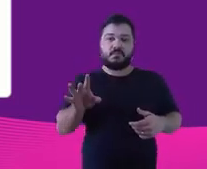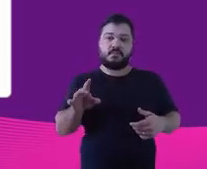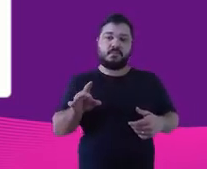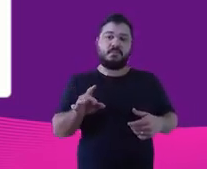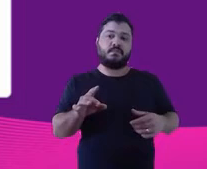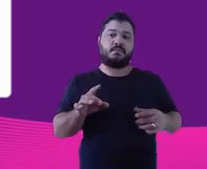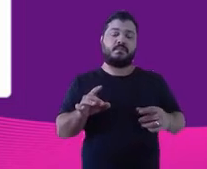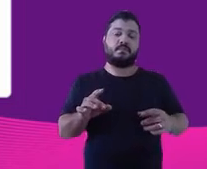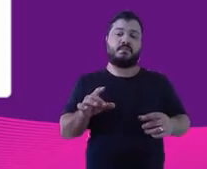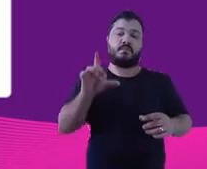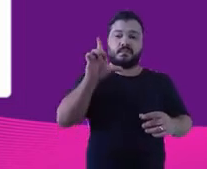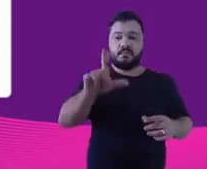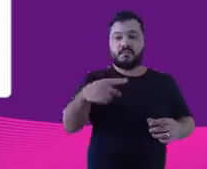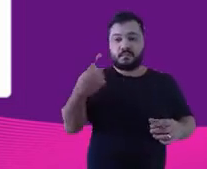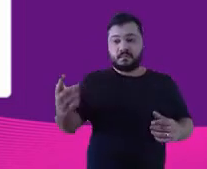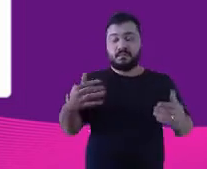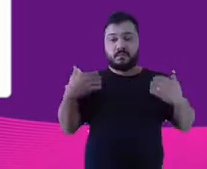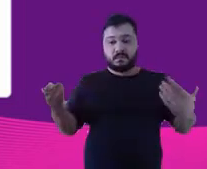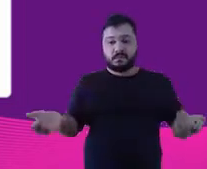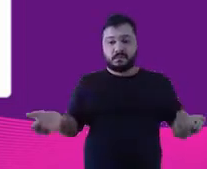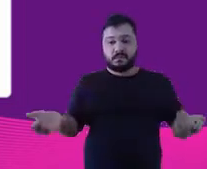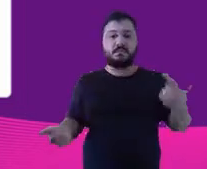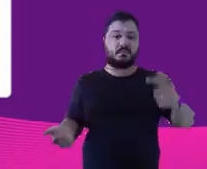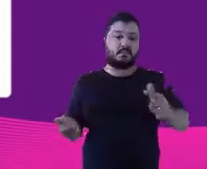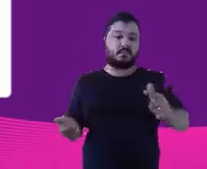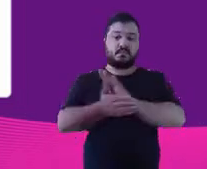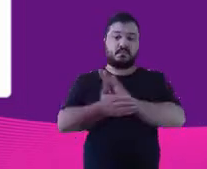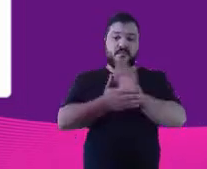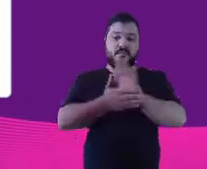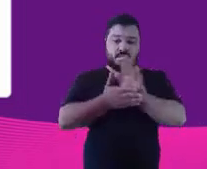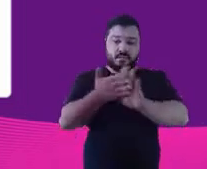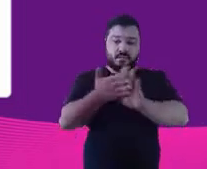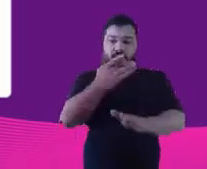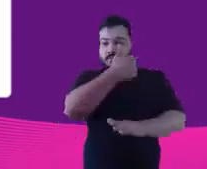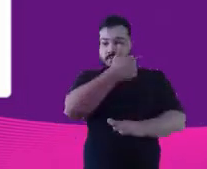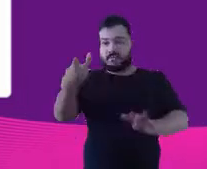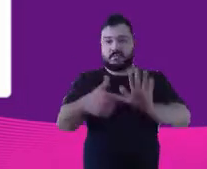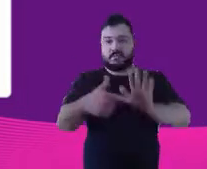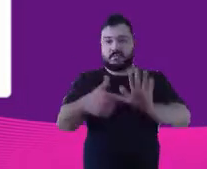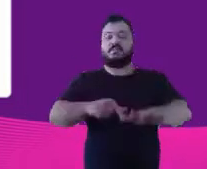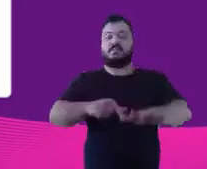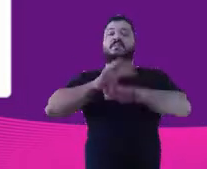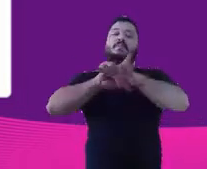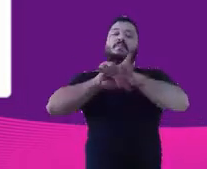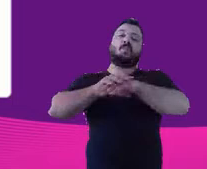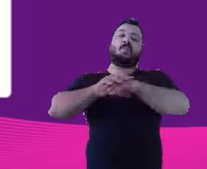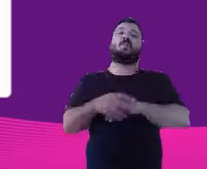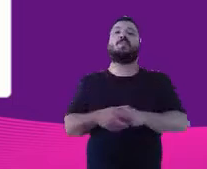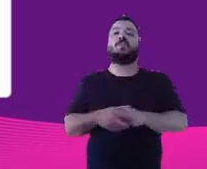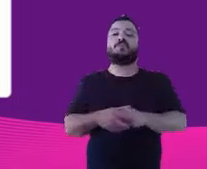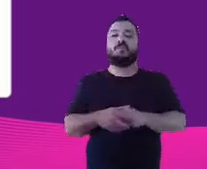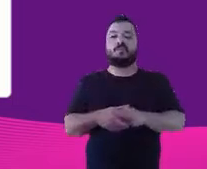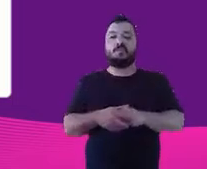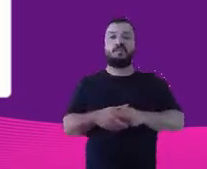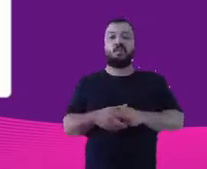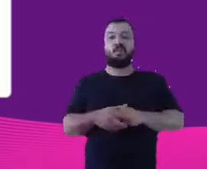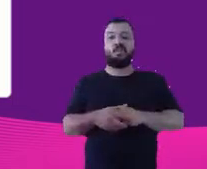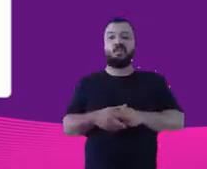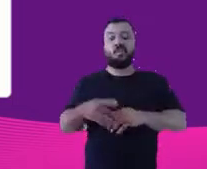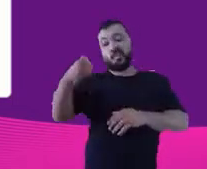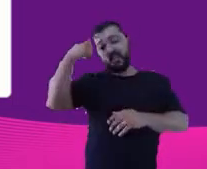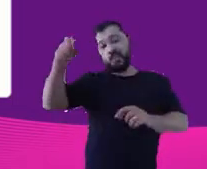residual de L1, então ele não tem mais nenhuma outra manifestação de doença, e a ideia é a gente manter